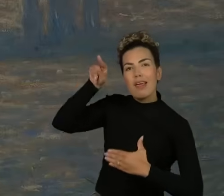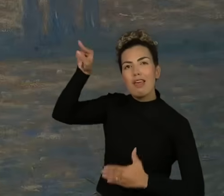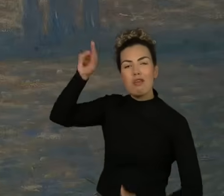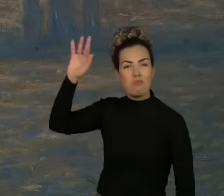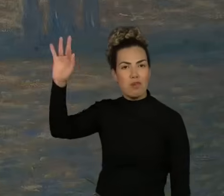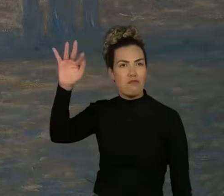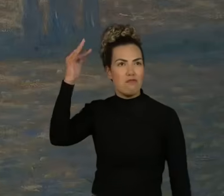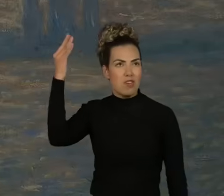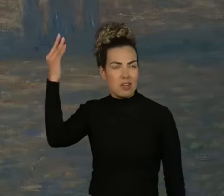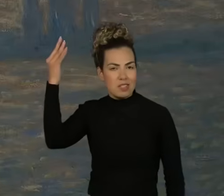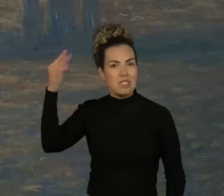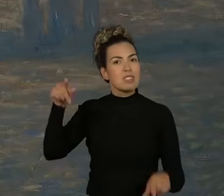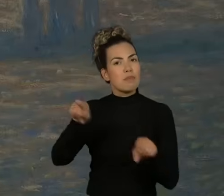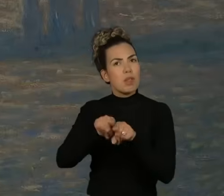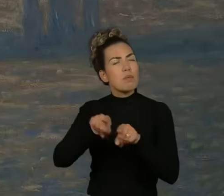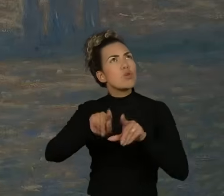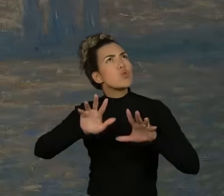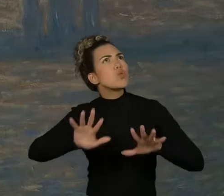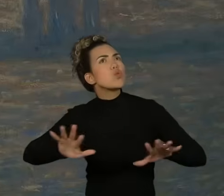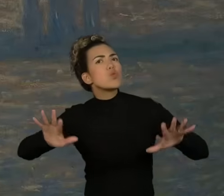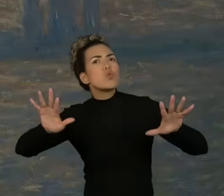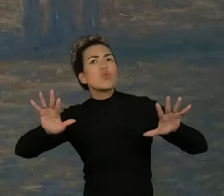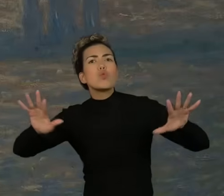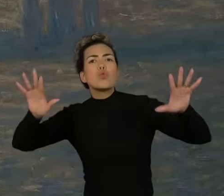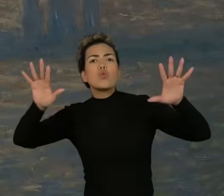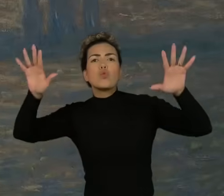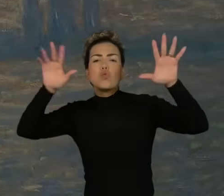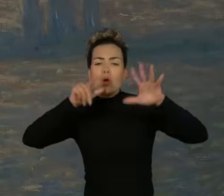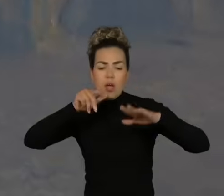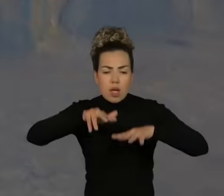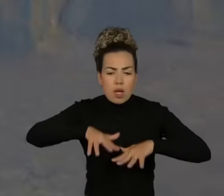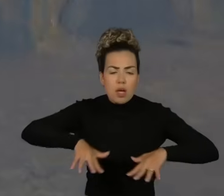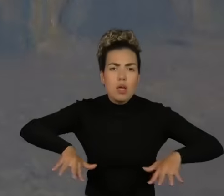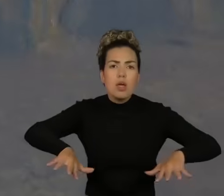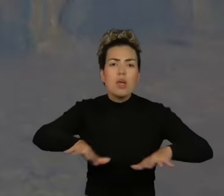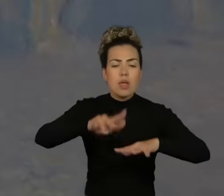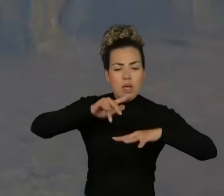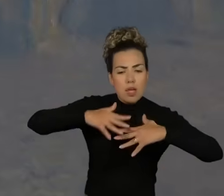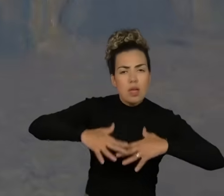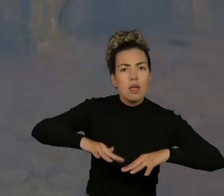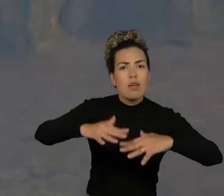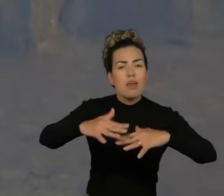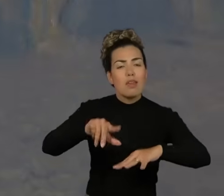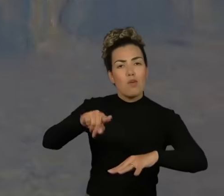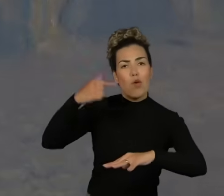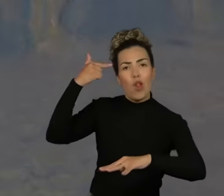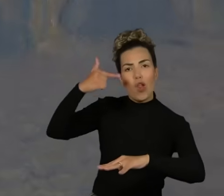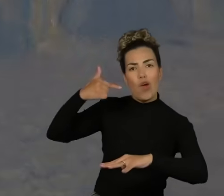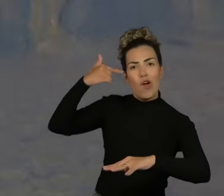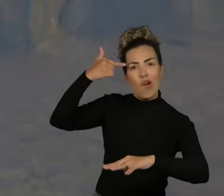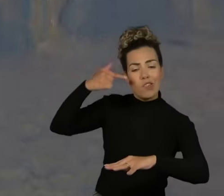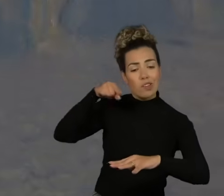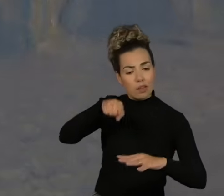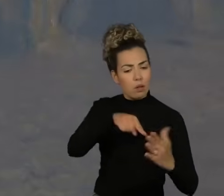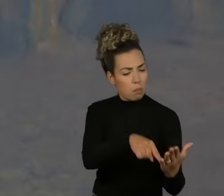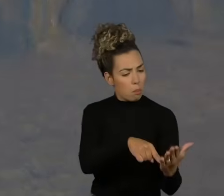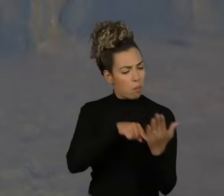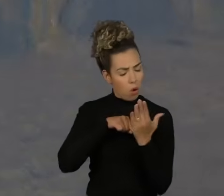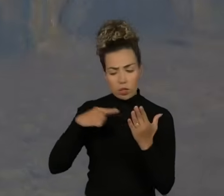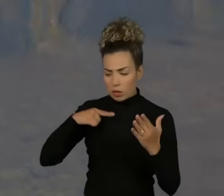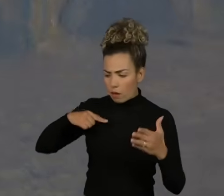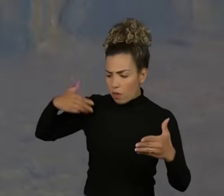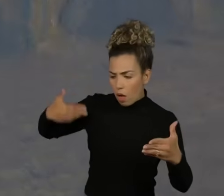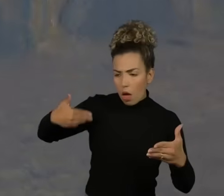Névoa e fumaça nas pontes sobre o rio Tâmisa, em Londres, revelam transformações industriais na metade